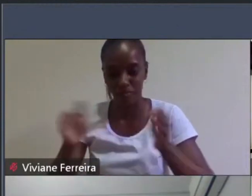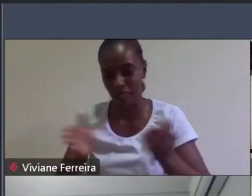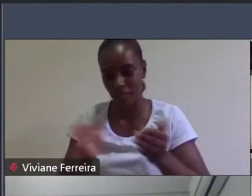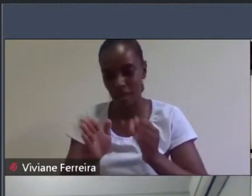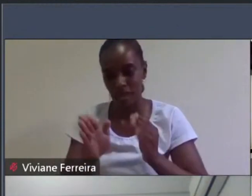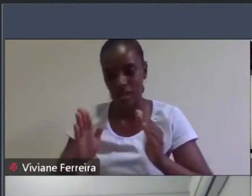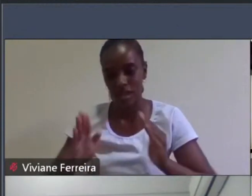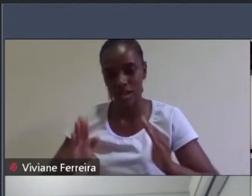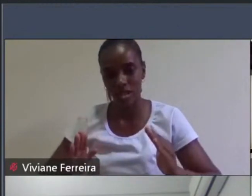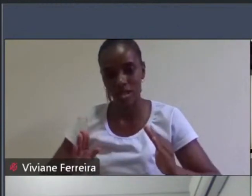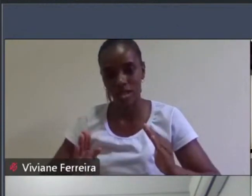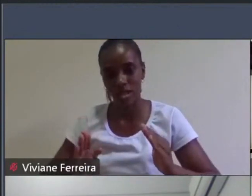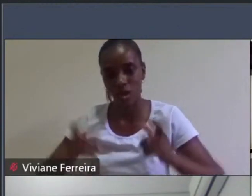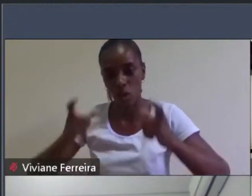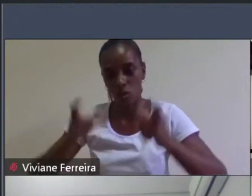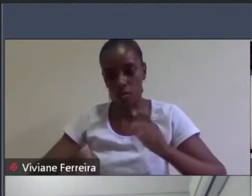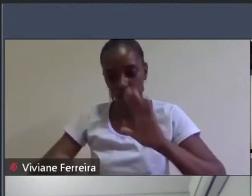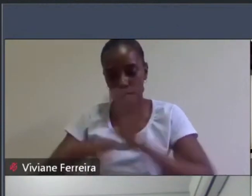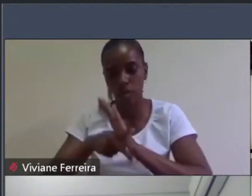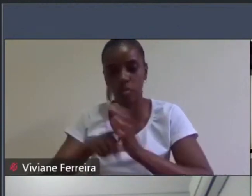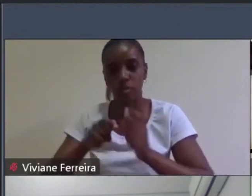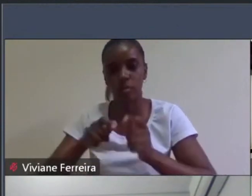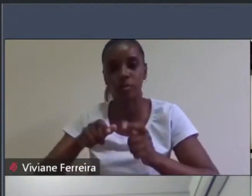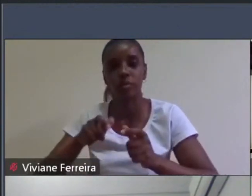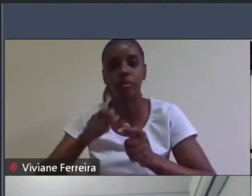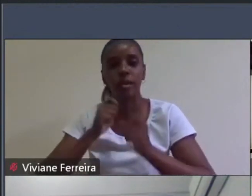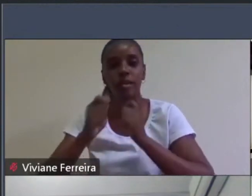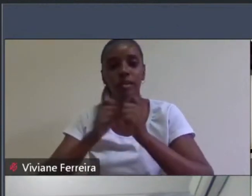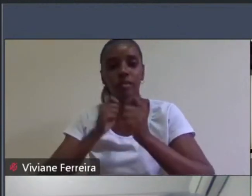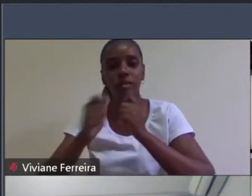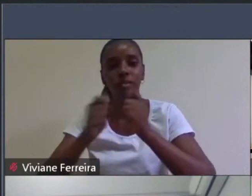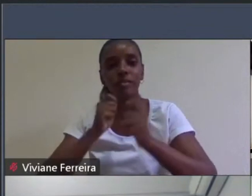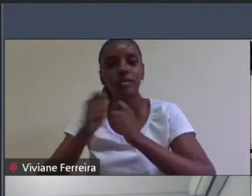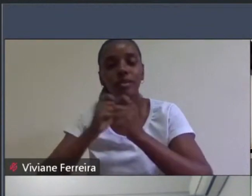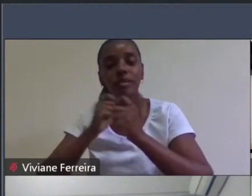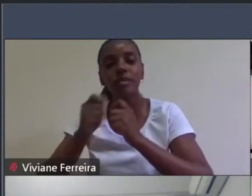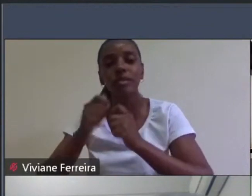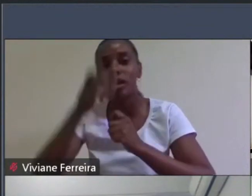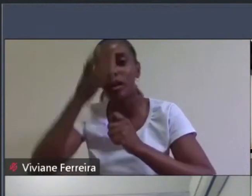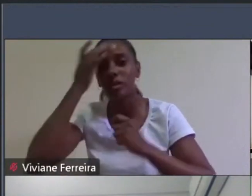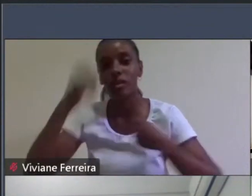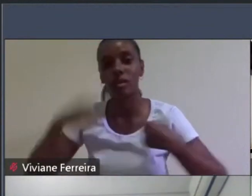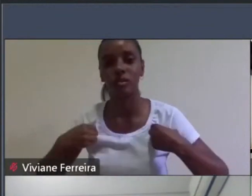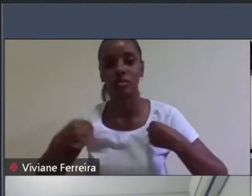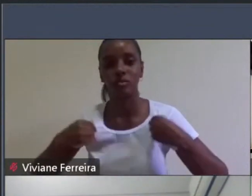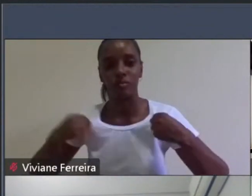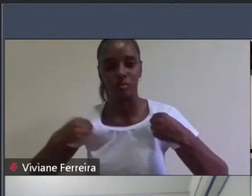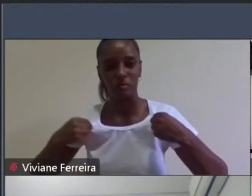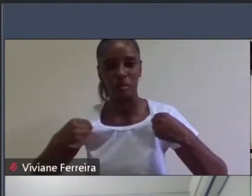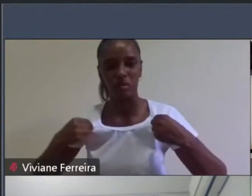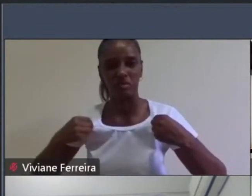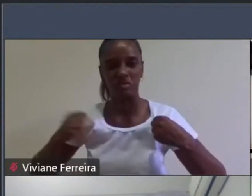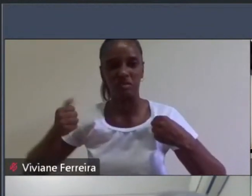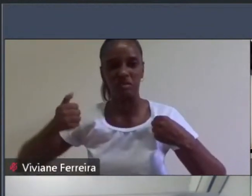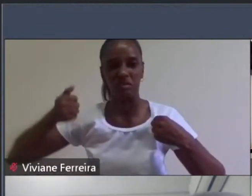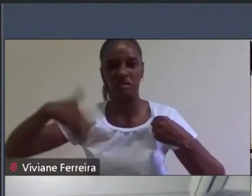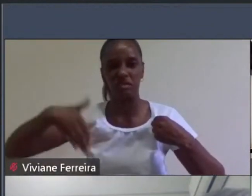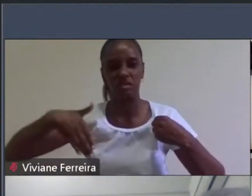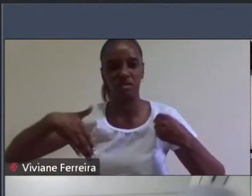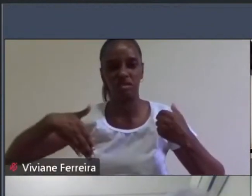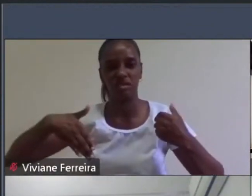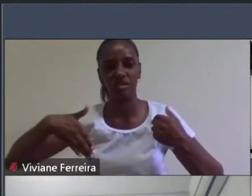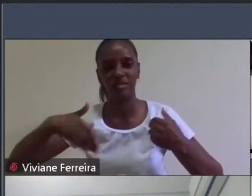e vê uma pessoa, por exemplo, mal vestida, ela